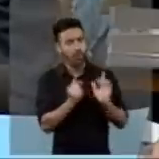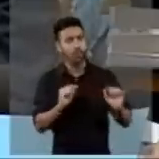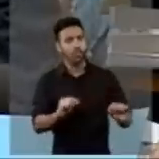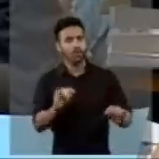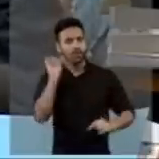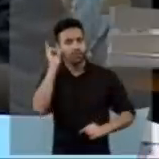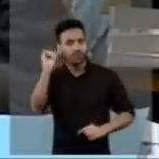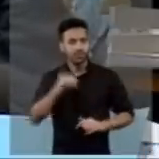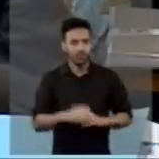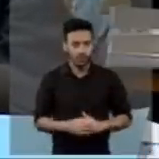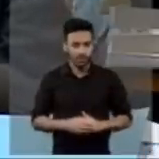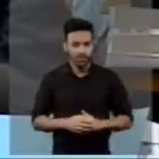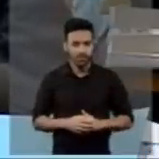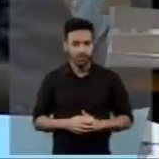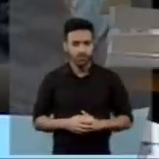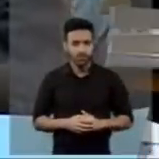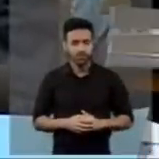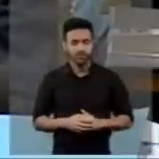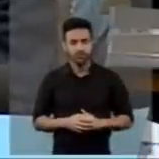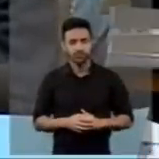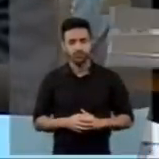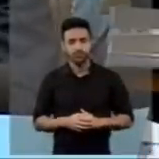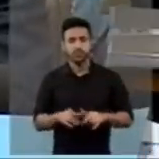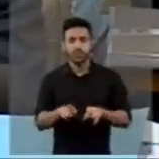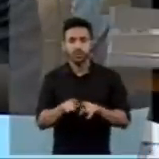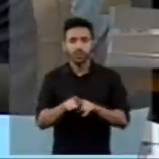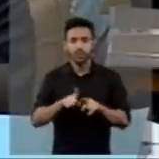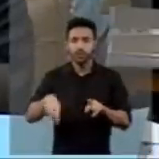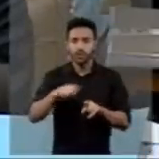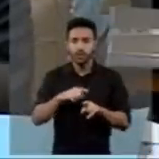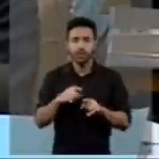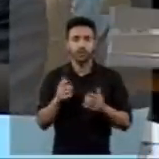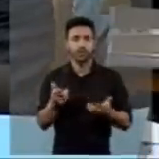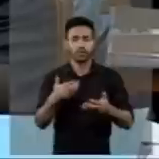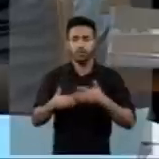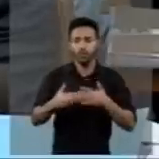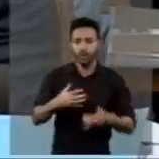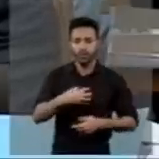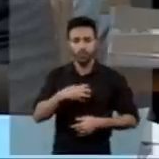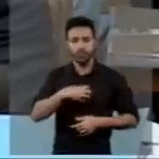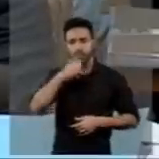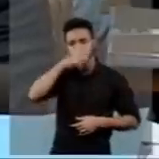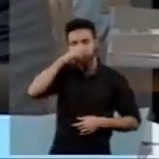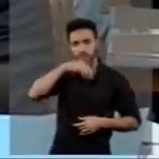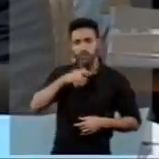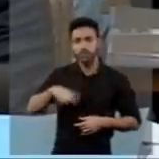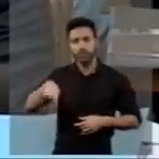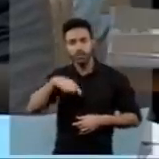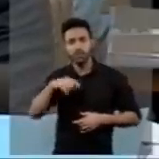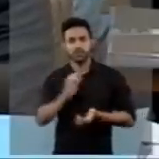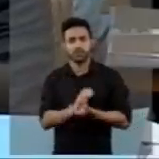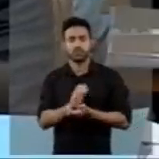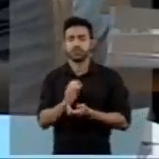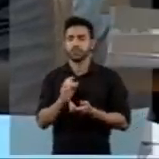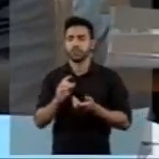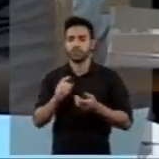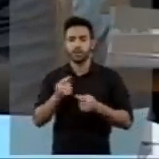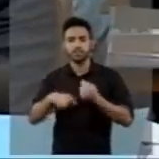e que neutralizam qualquer comportamento arbitrário por parte da administração